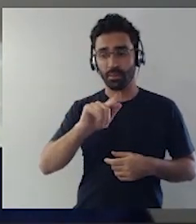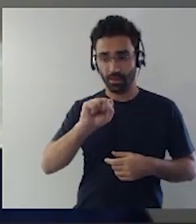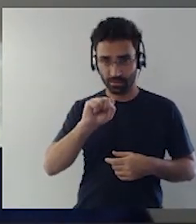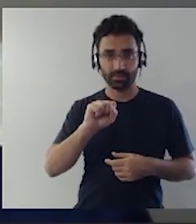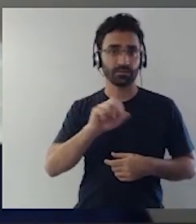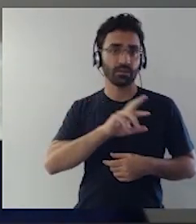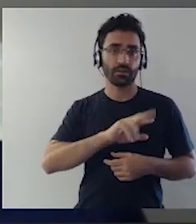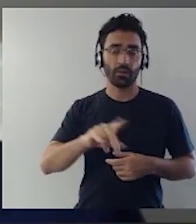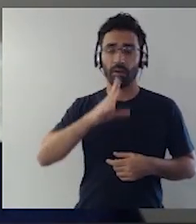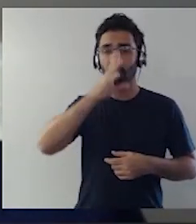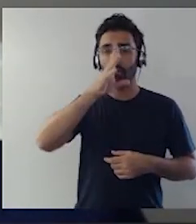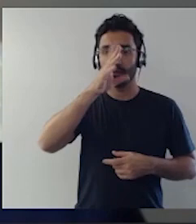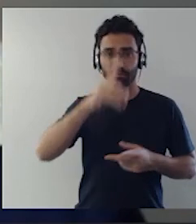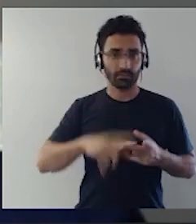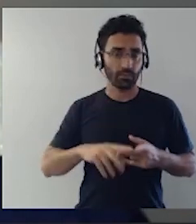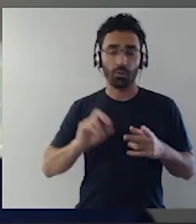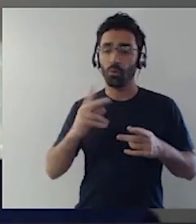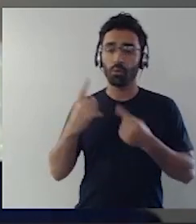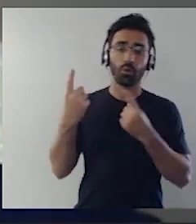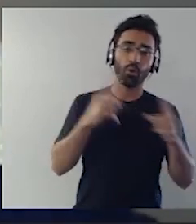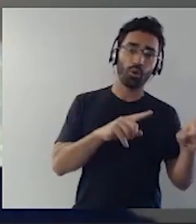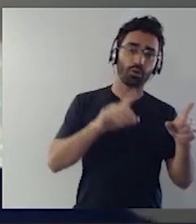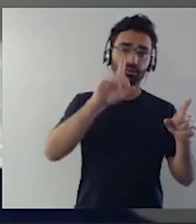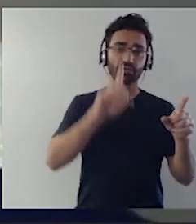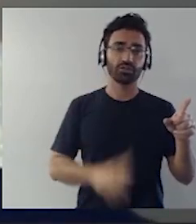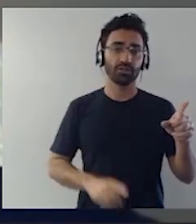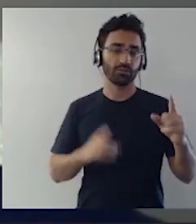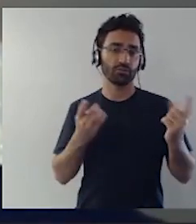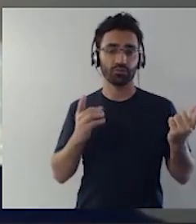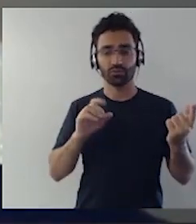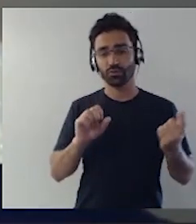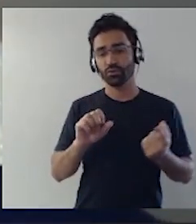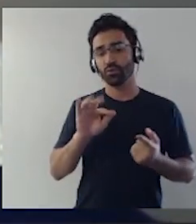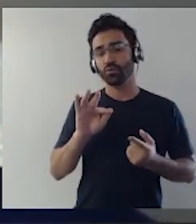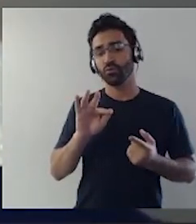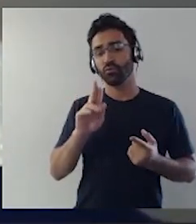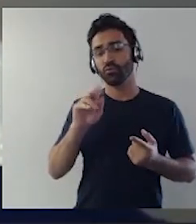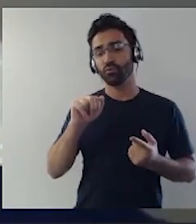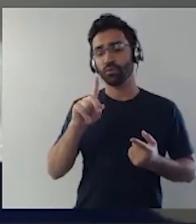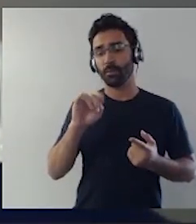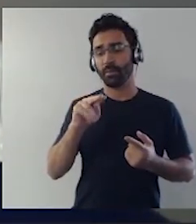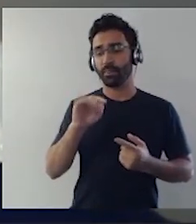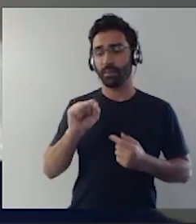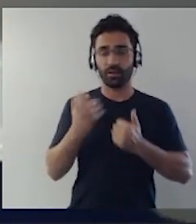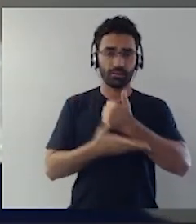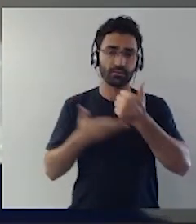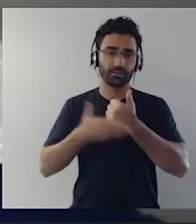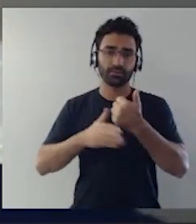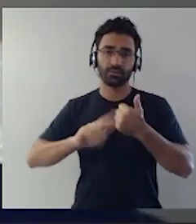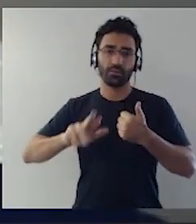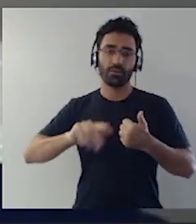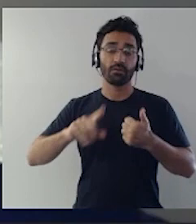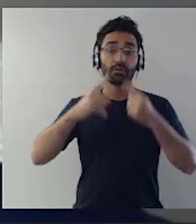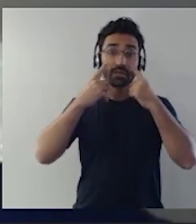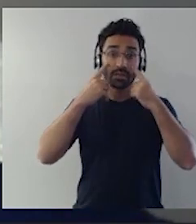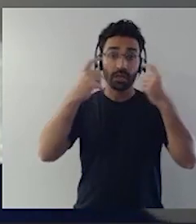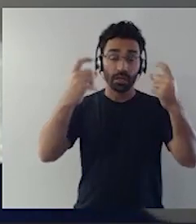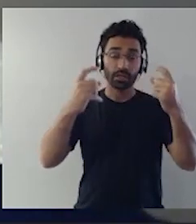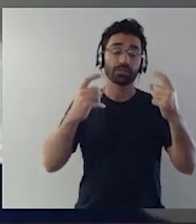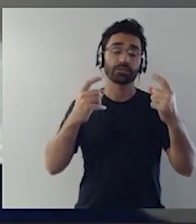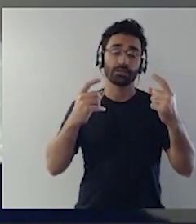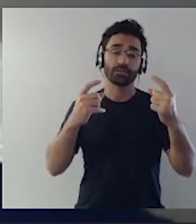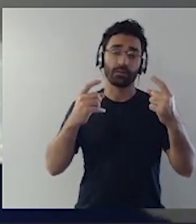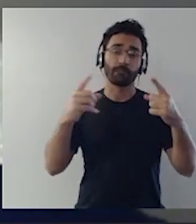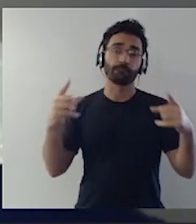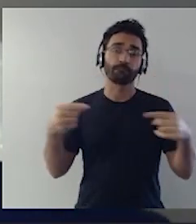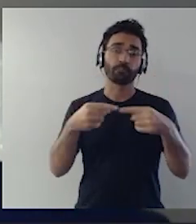é um interesse público oposto aos direitos fundamentais da pessoa humana ou da pessoa jurídica. É um interesse público que